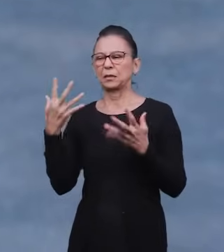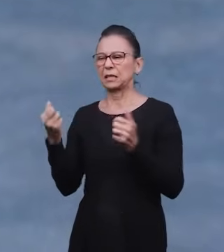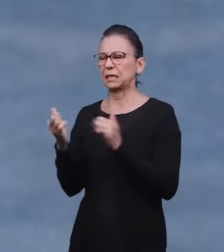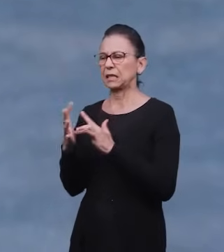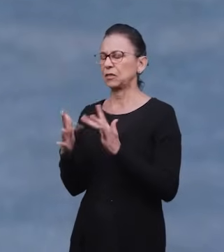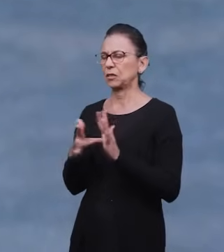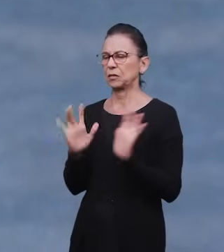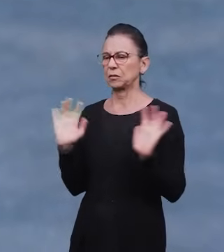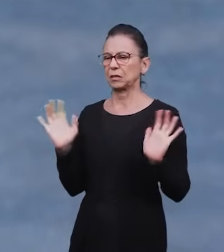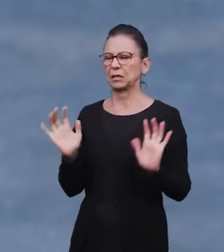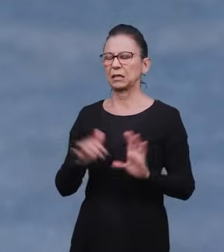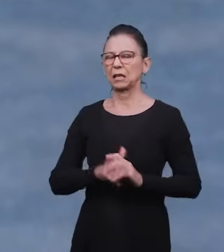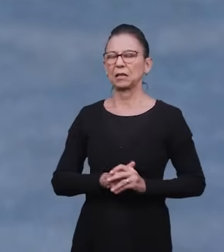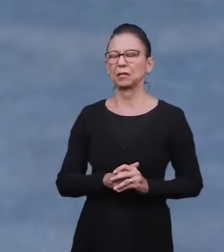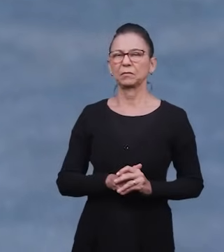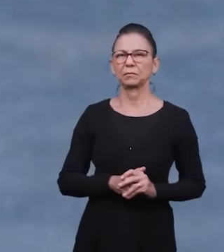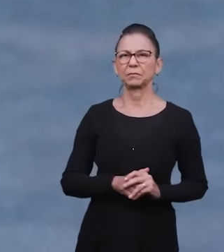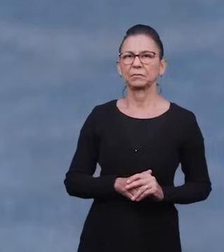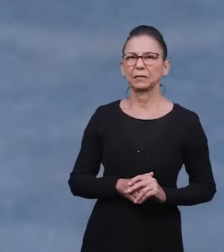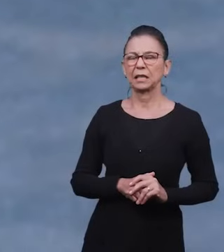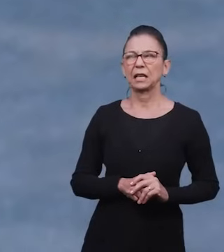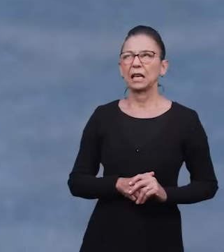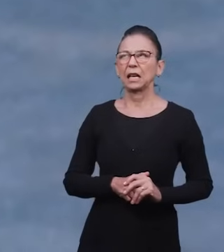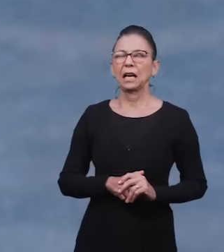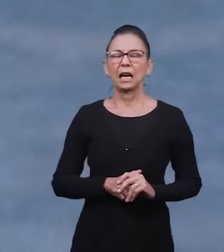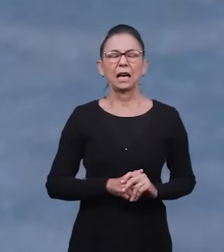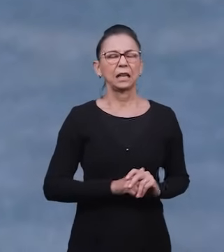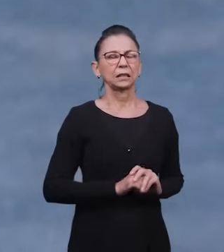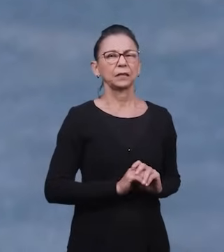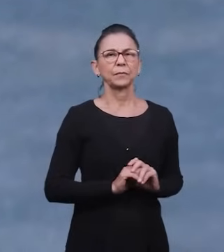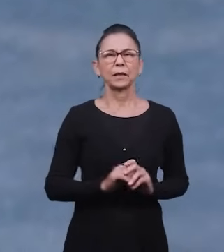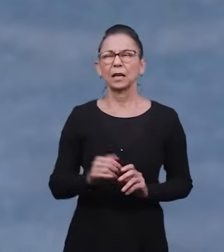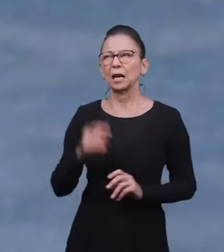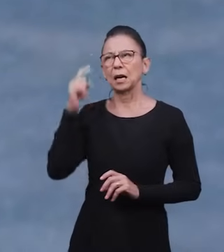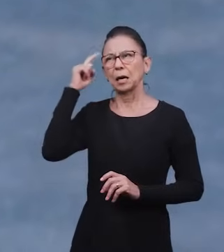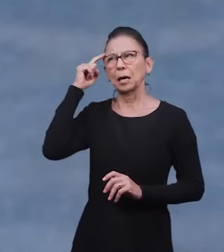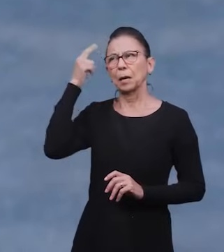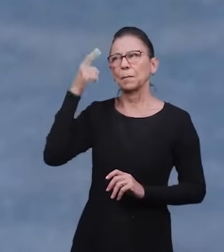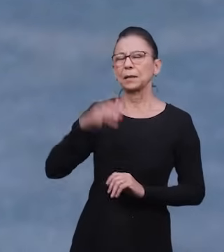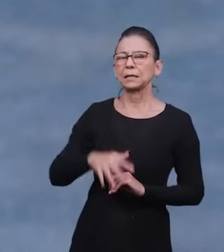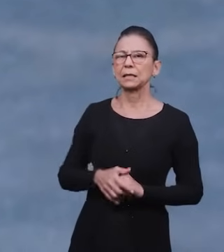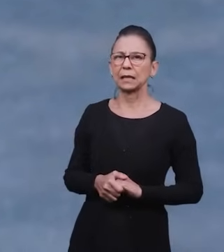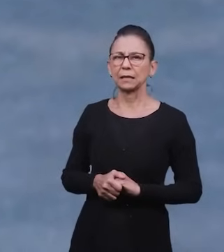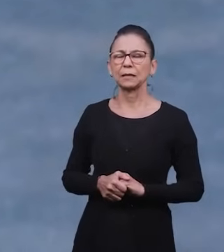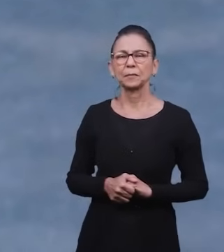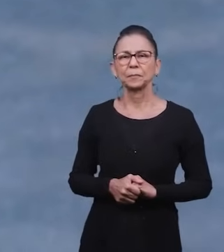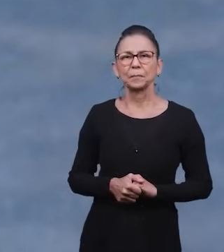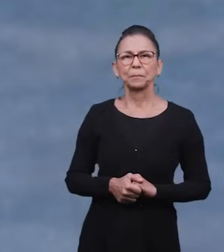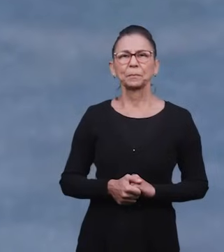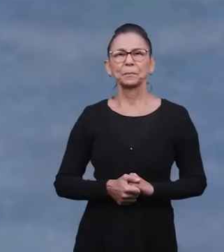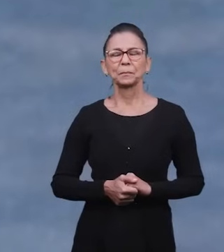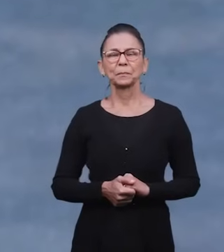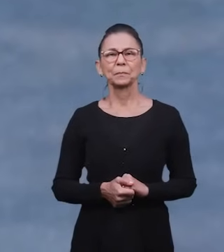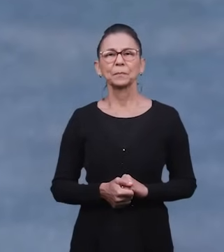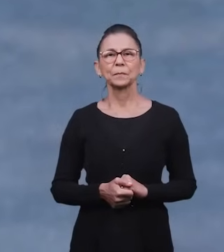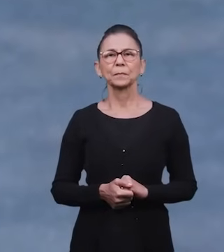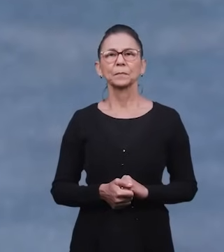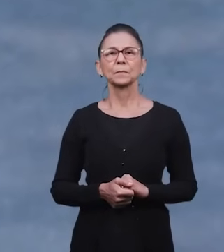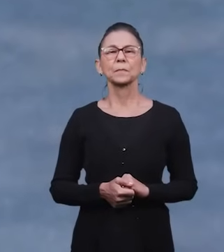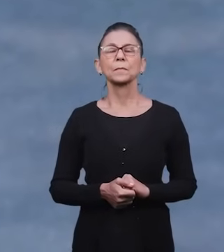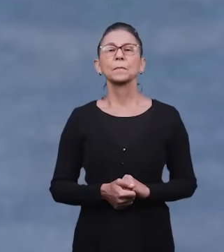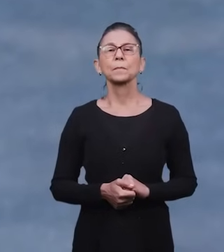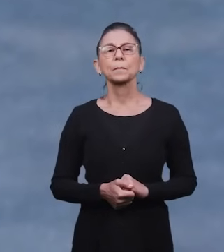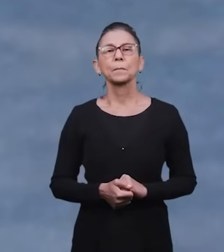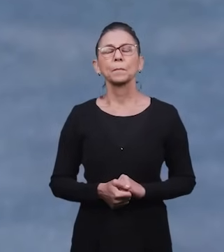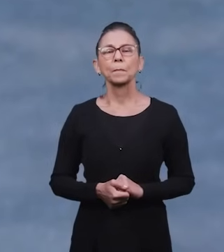às vezes não, porque a gente achava que era bom, né? Eu achava que isso era bom, aquilo outro era bom, aquilo era ótimo, aquilo era excelente. Não vou citar o que é, mas a gente sempre acha uma coisa tão boa. Mas o que